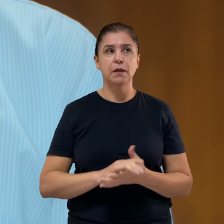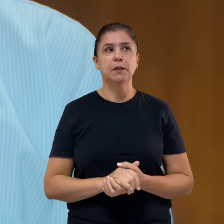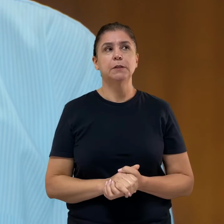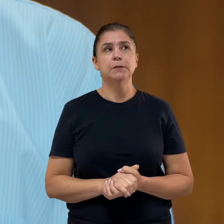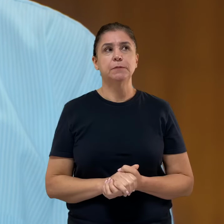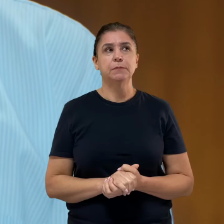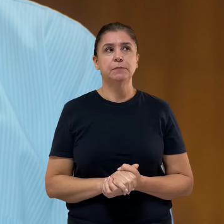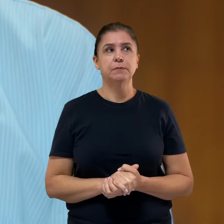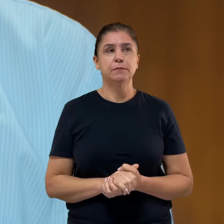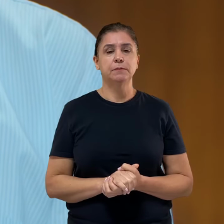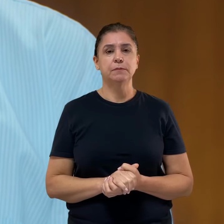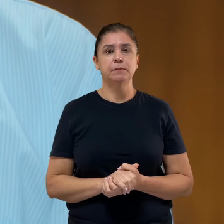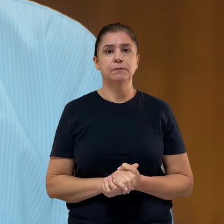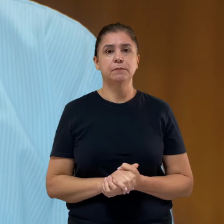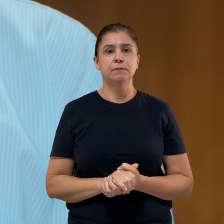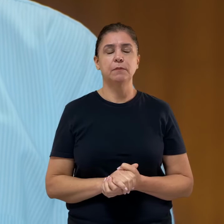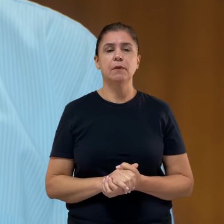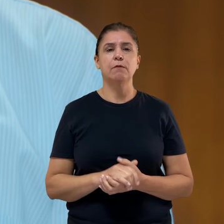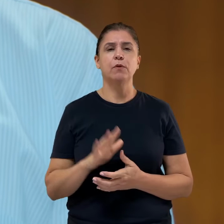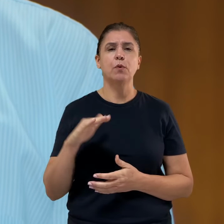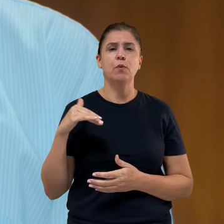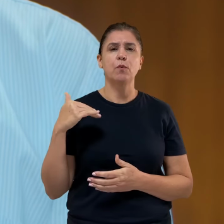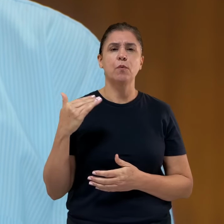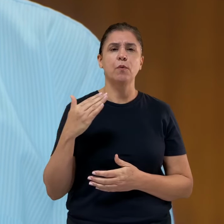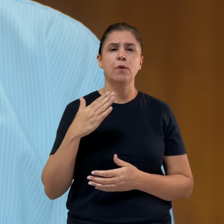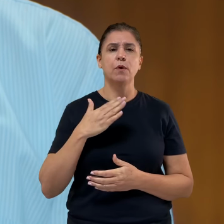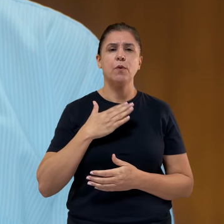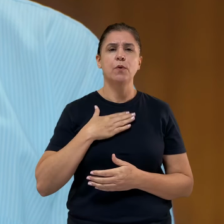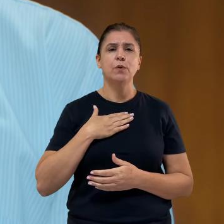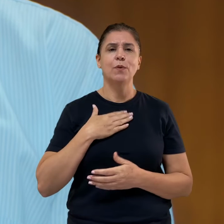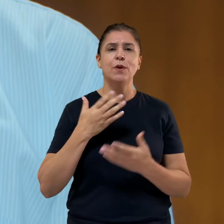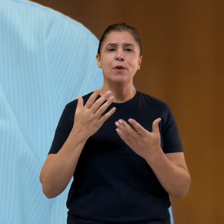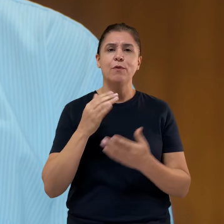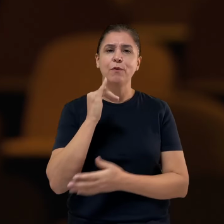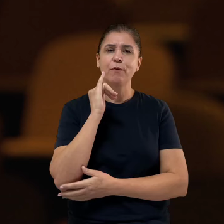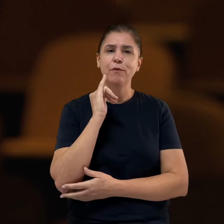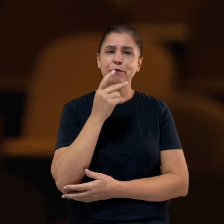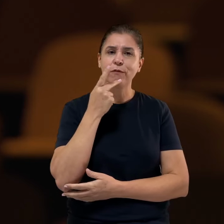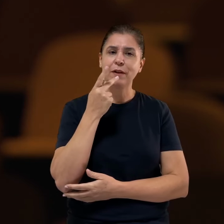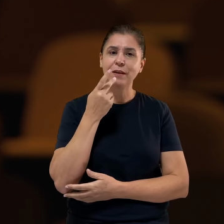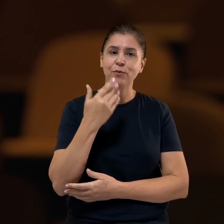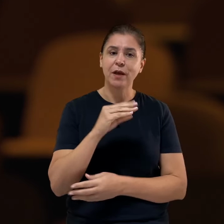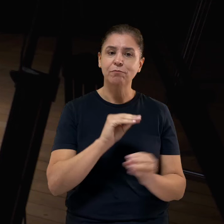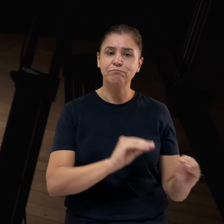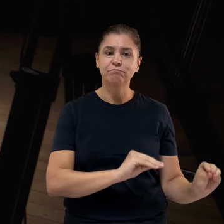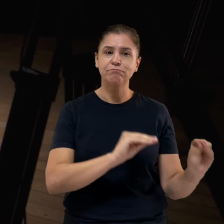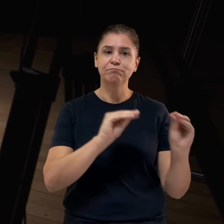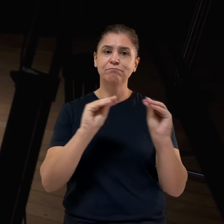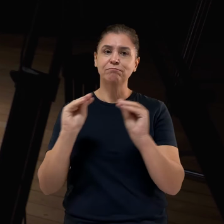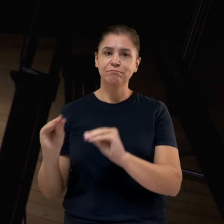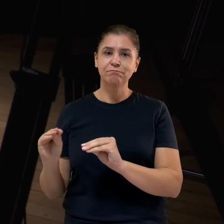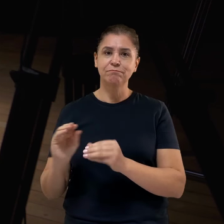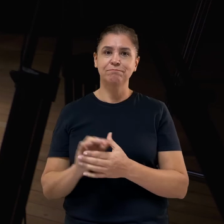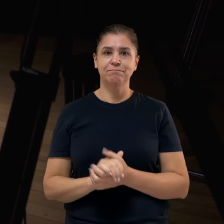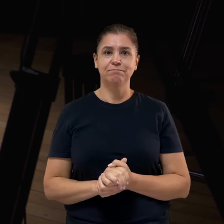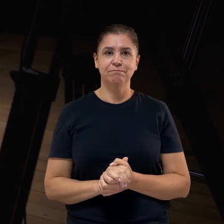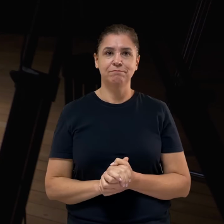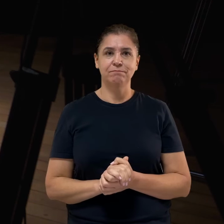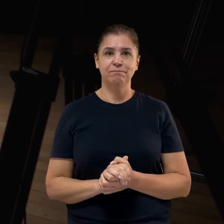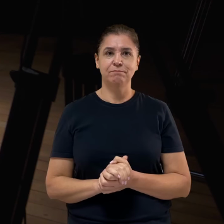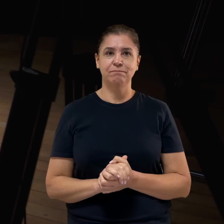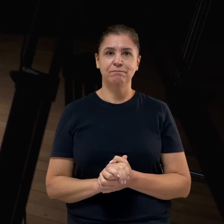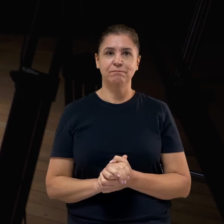foi quando eu disse eu quero ser transferido. De que lugar? Eu preferia